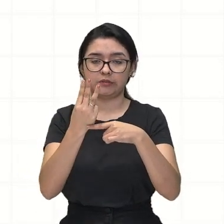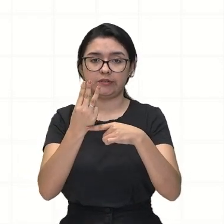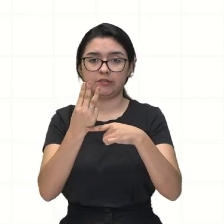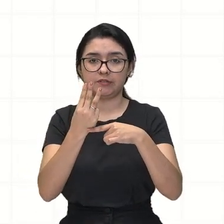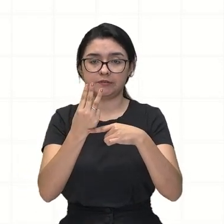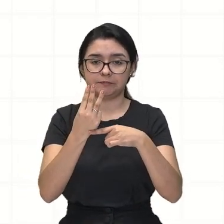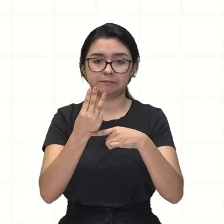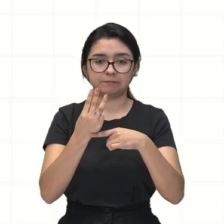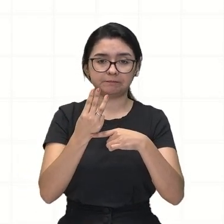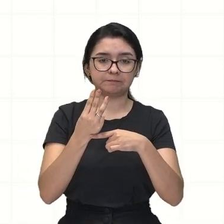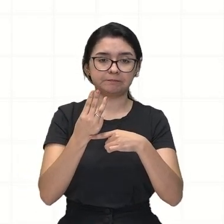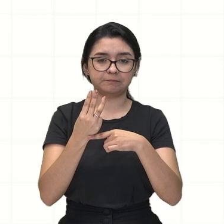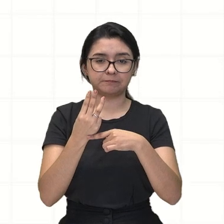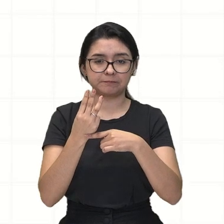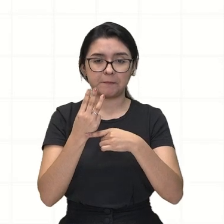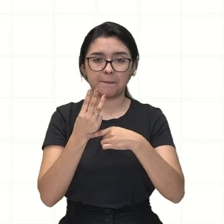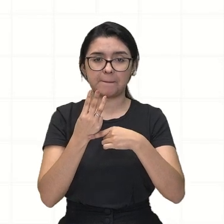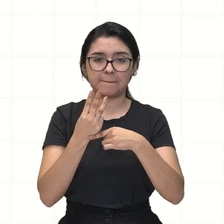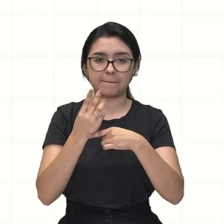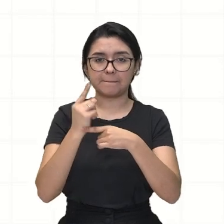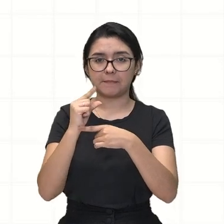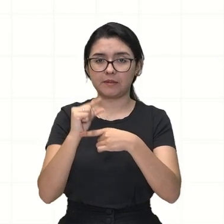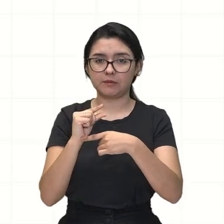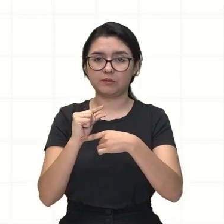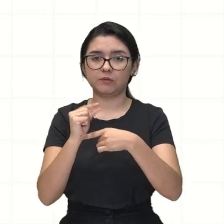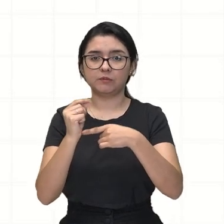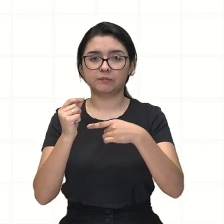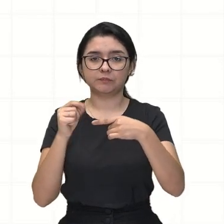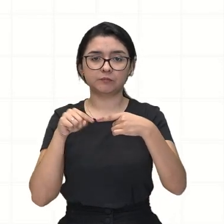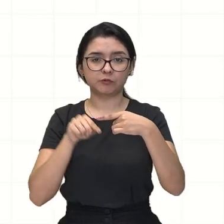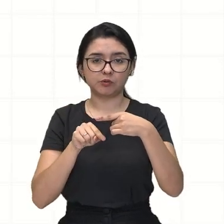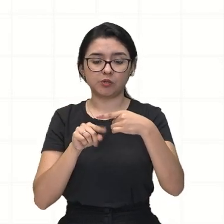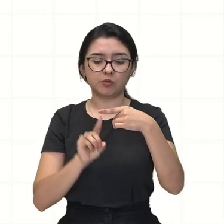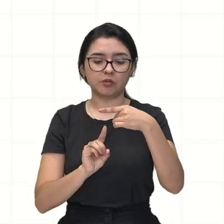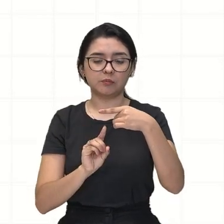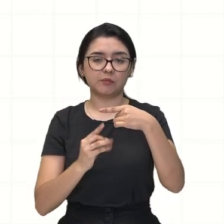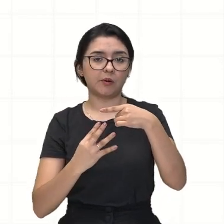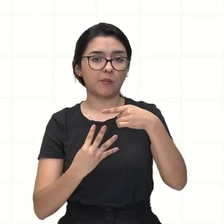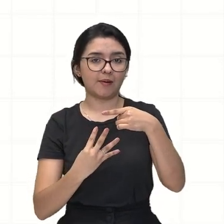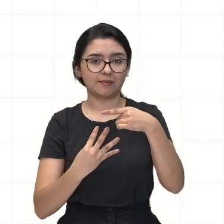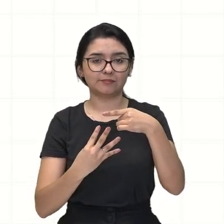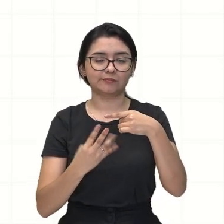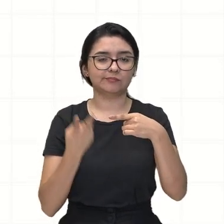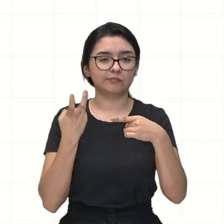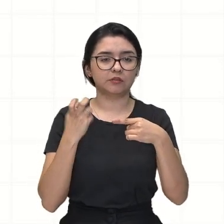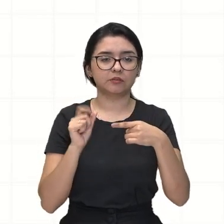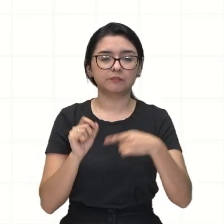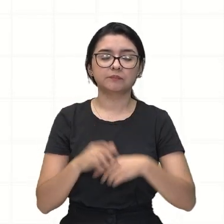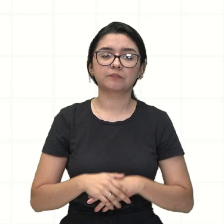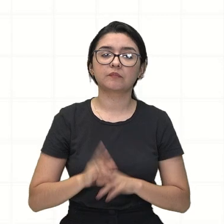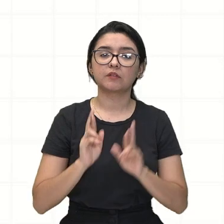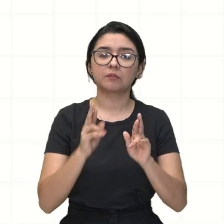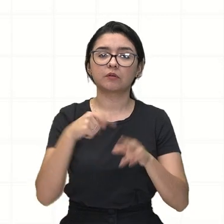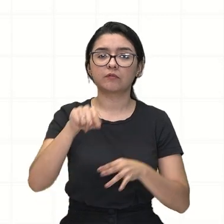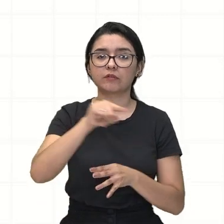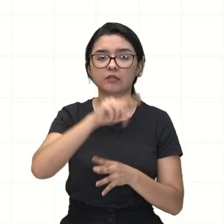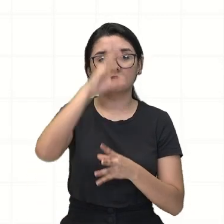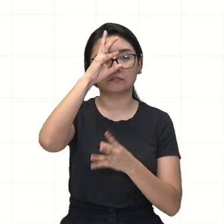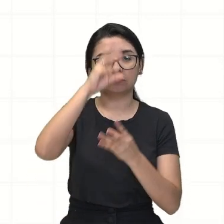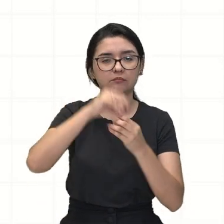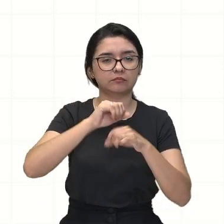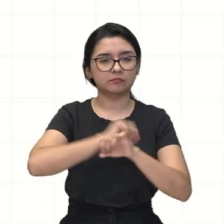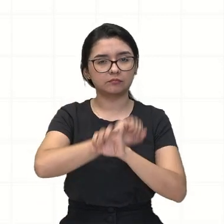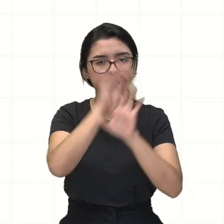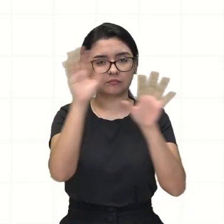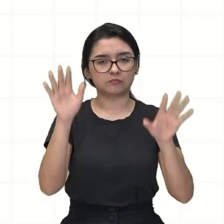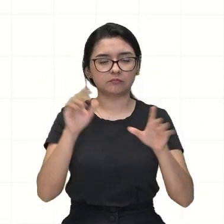aqui, ó, o numerador é menor do que o denominador. Tudo bem? Espero que você esteja entendendo